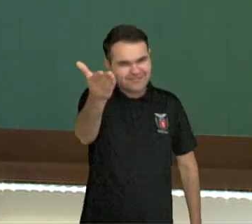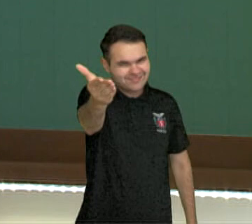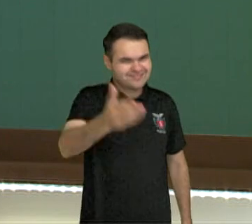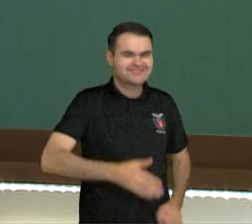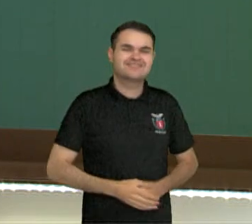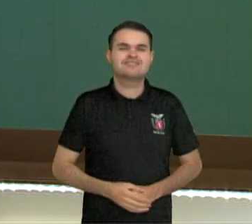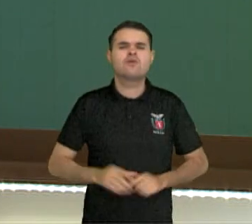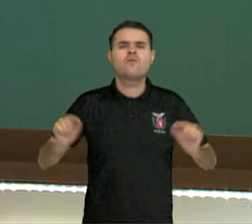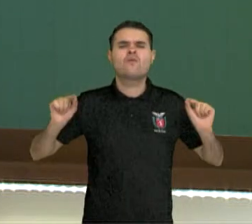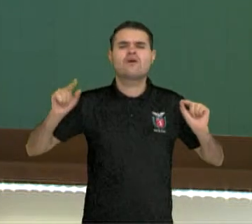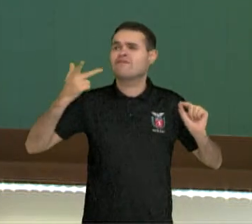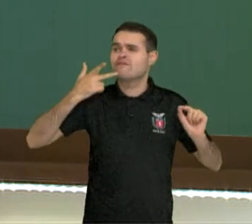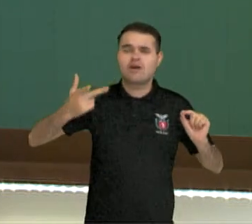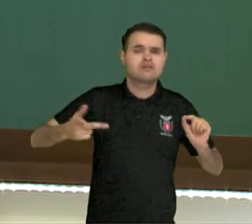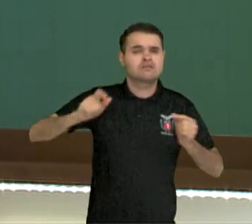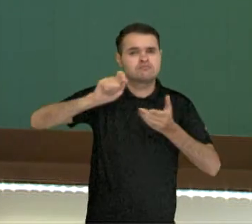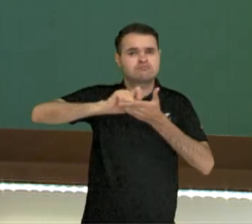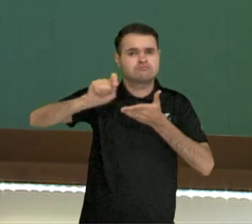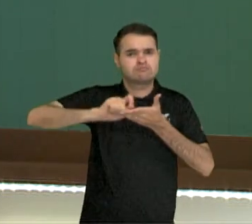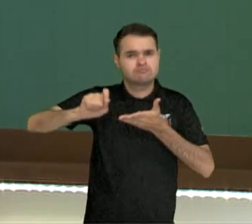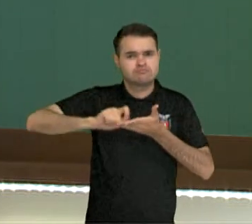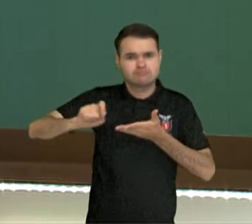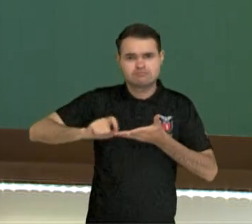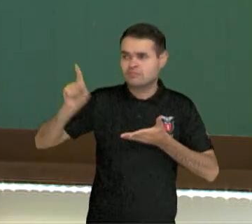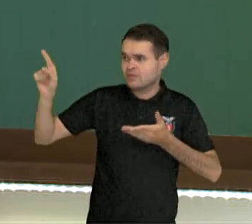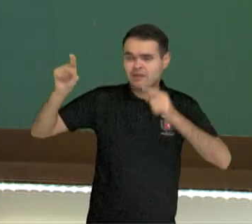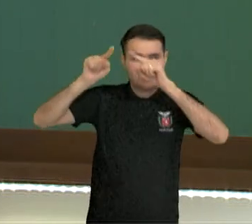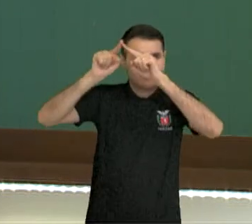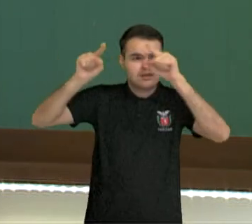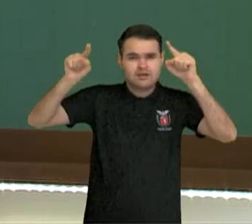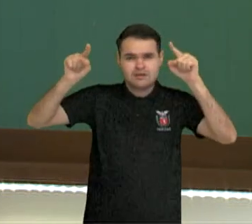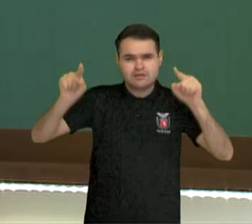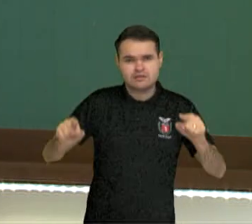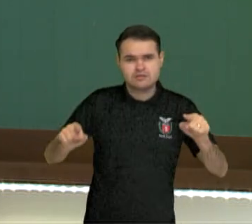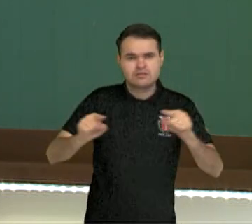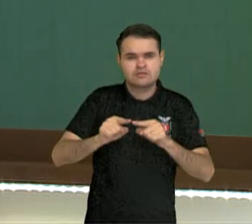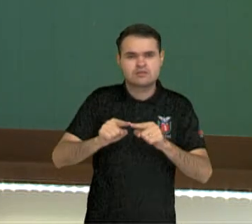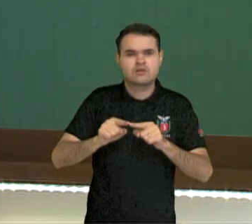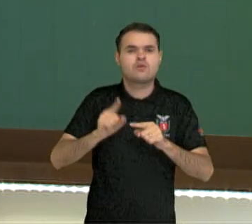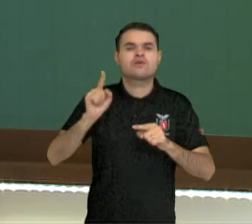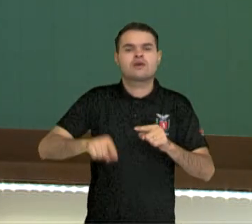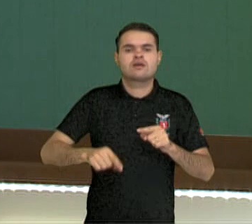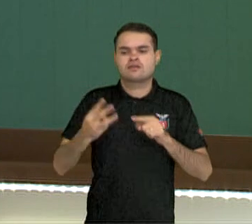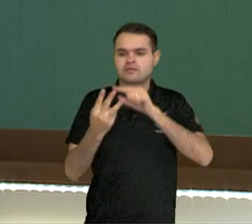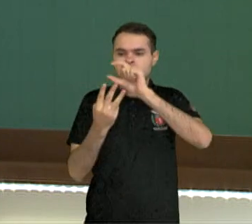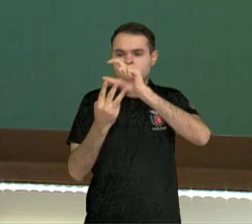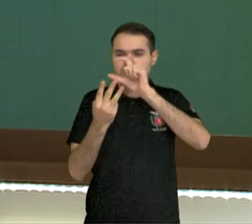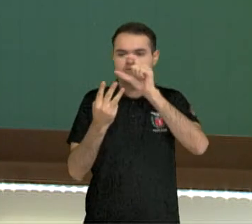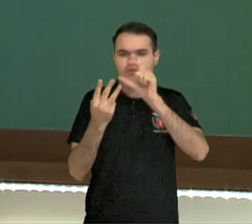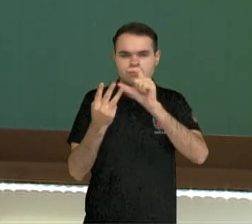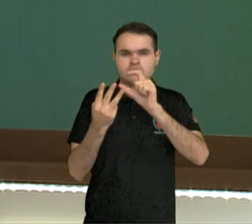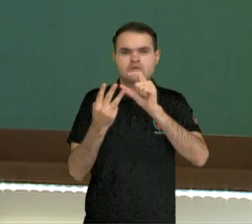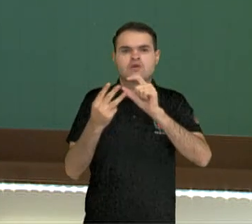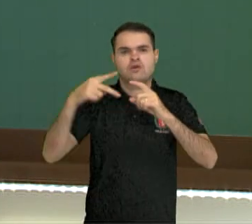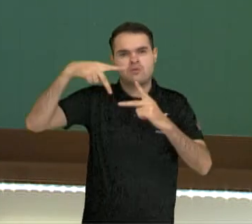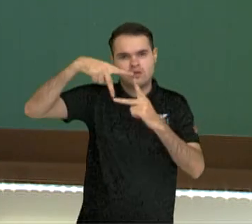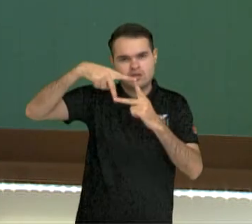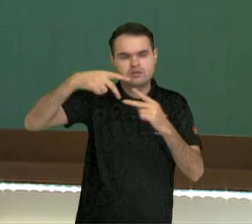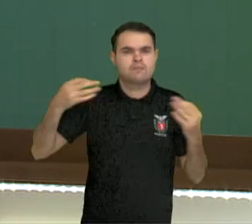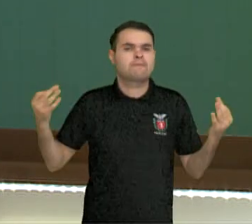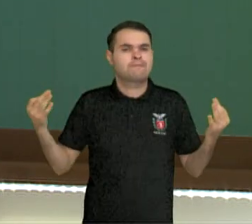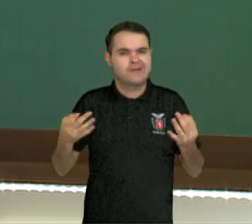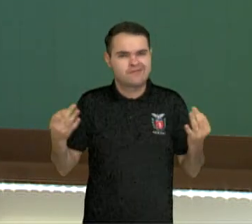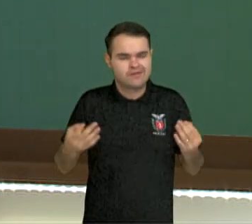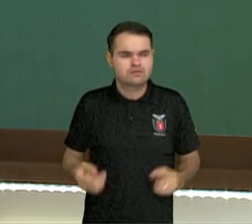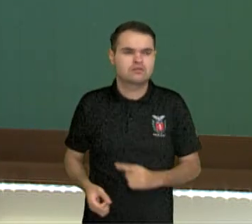diz? Escreva a área deste polígono na forma de trinômio quadrado perfeito. Nós